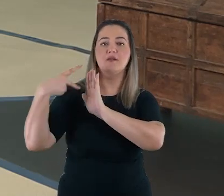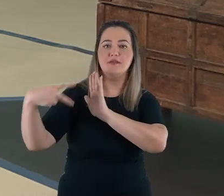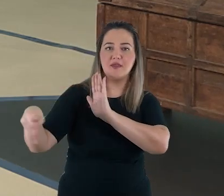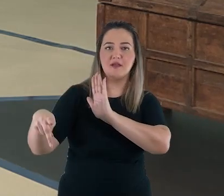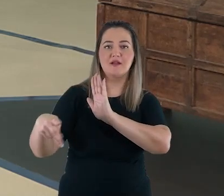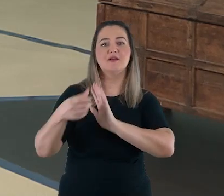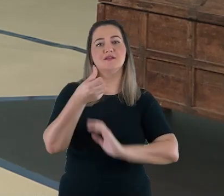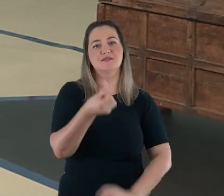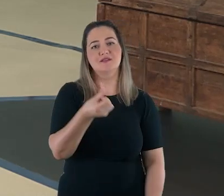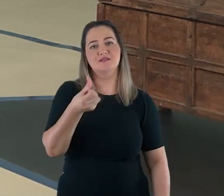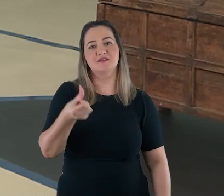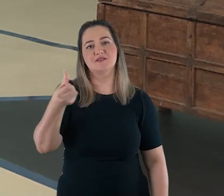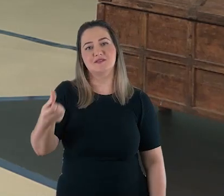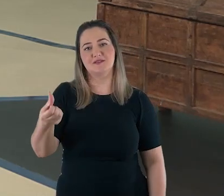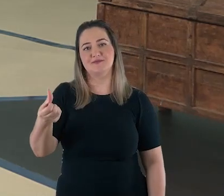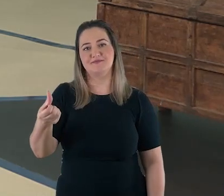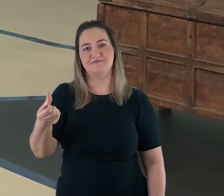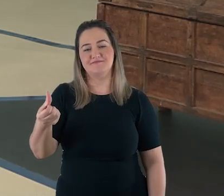é um múltiplo de 6,